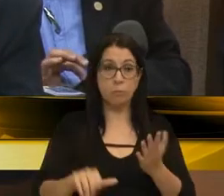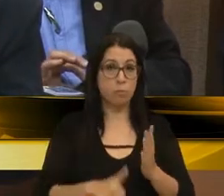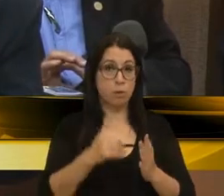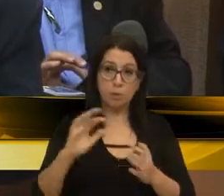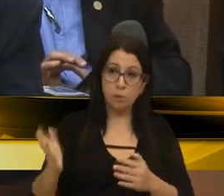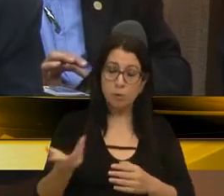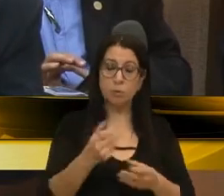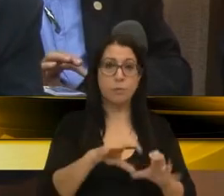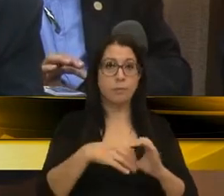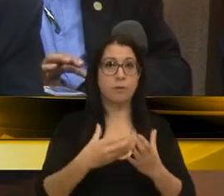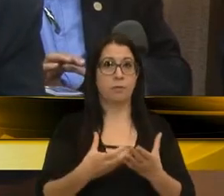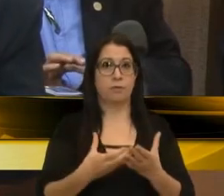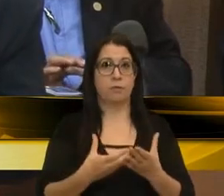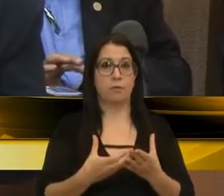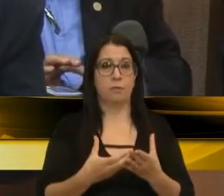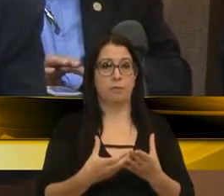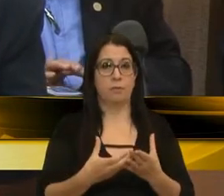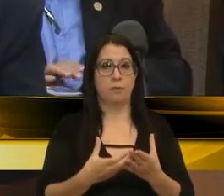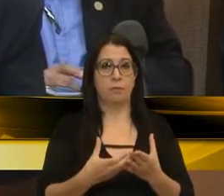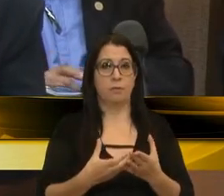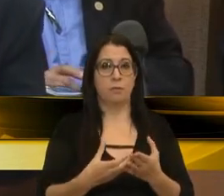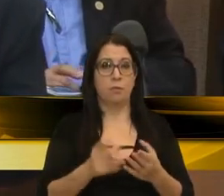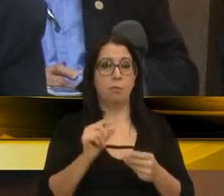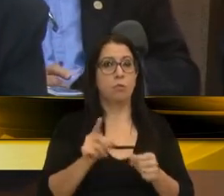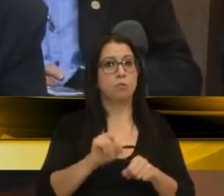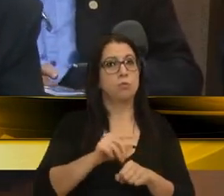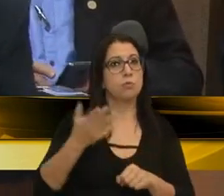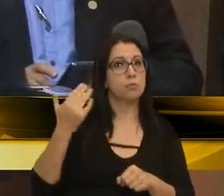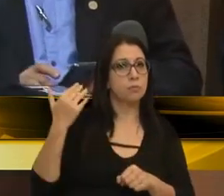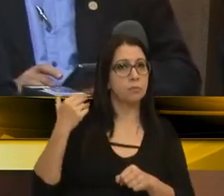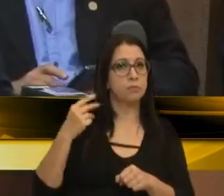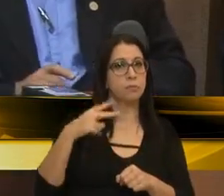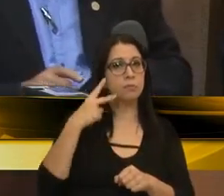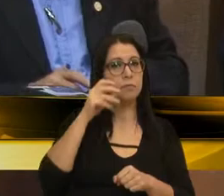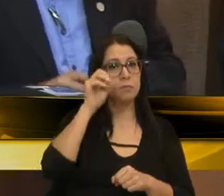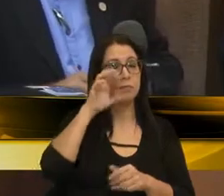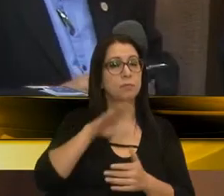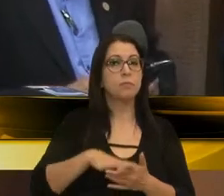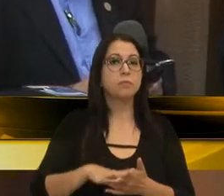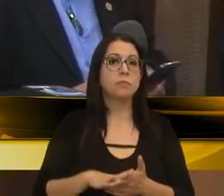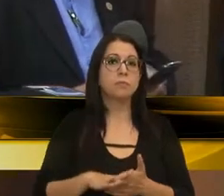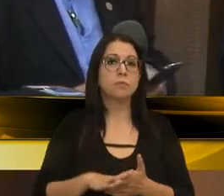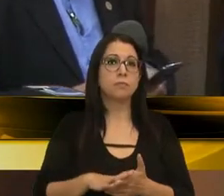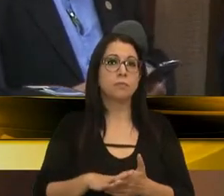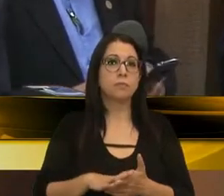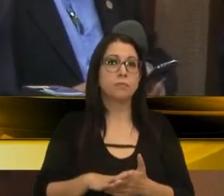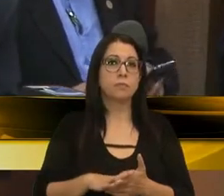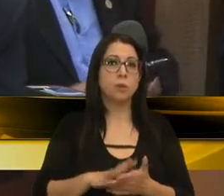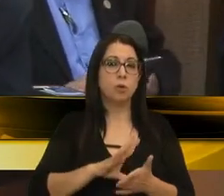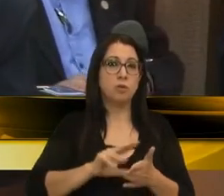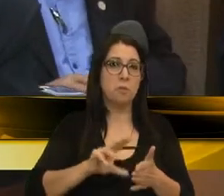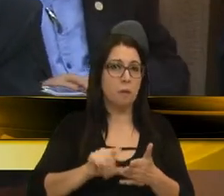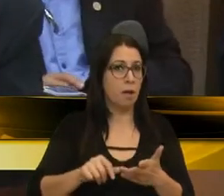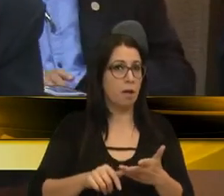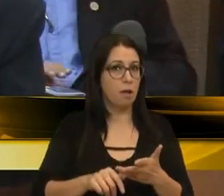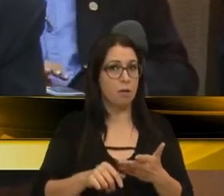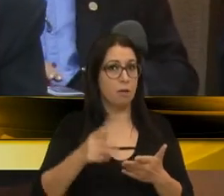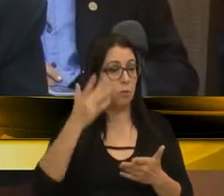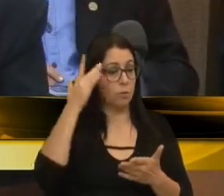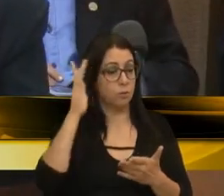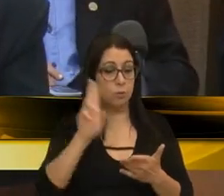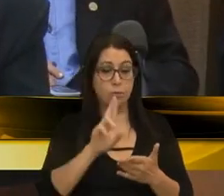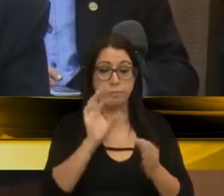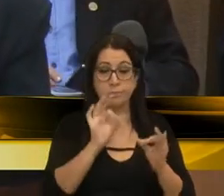toda a comunidade, vai ser feito... Poucos dias atrás, vereador Fiuza, furtaram, roubaram, não sei qual é o nome